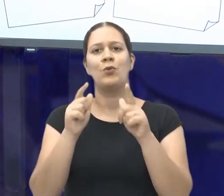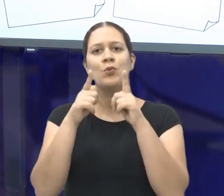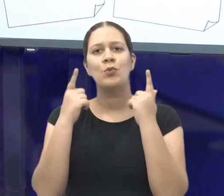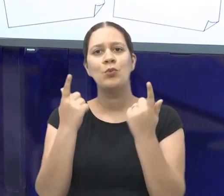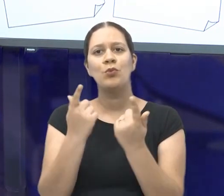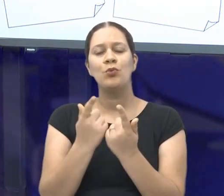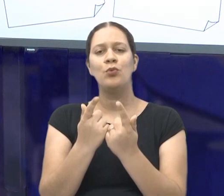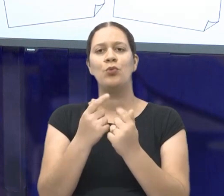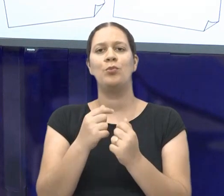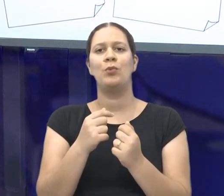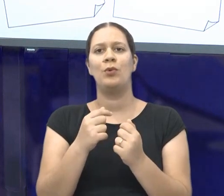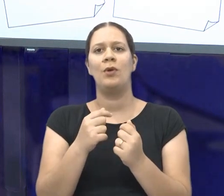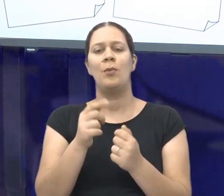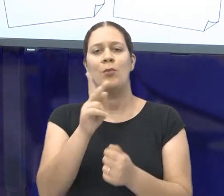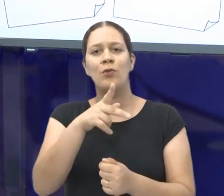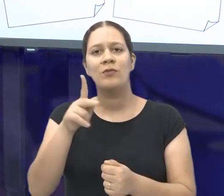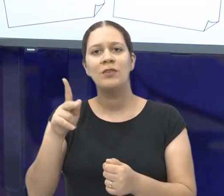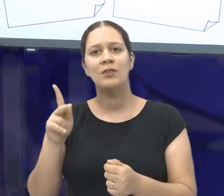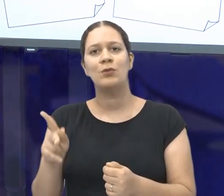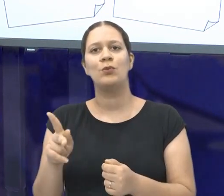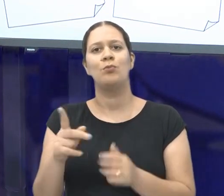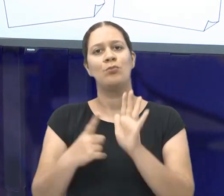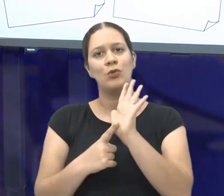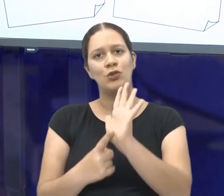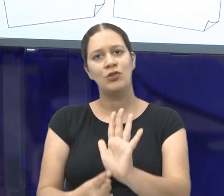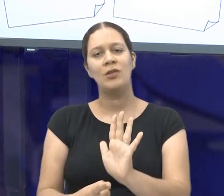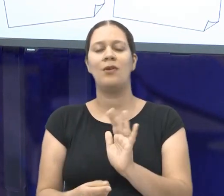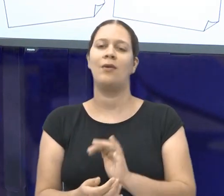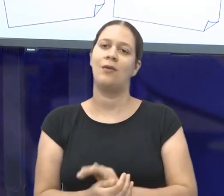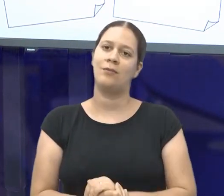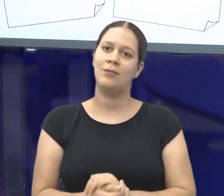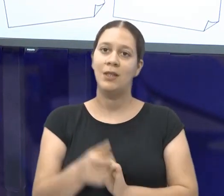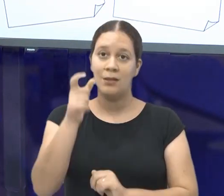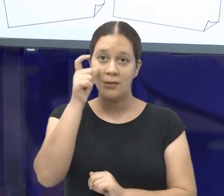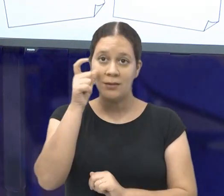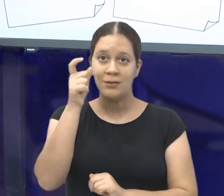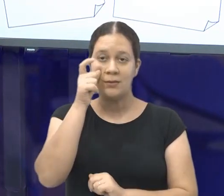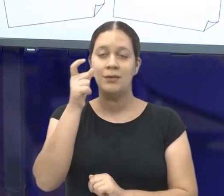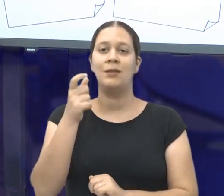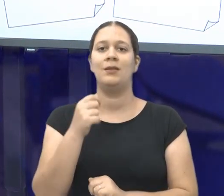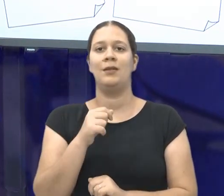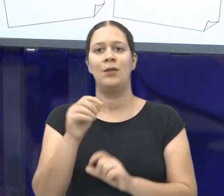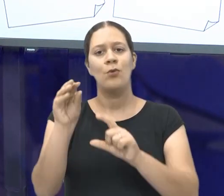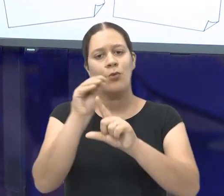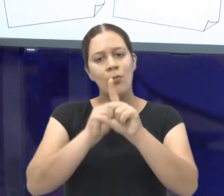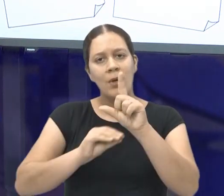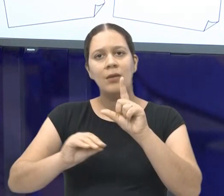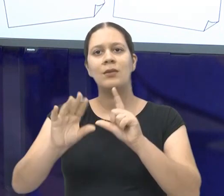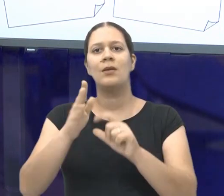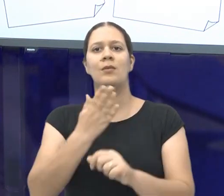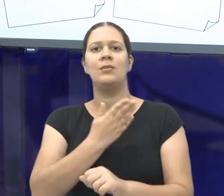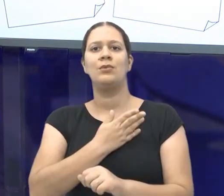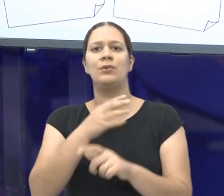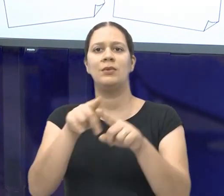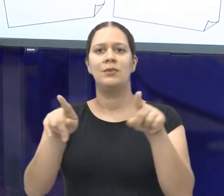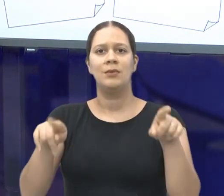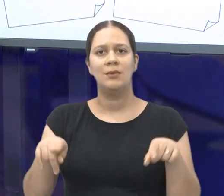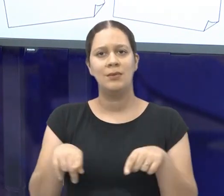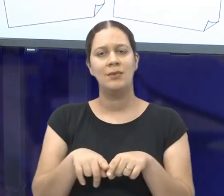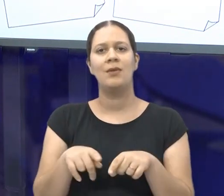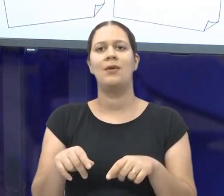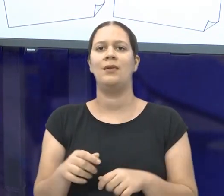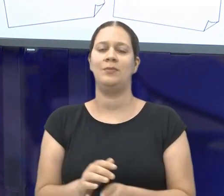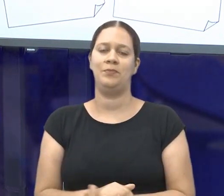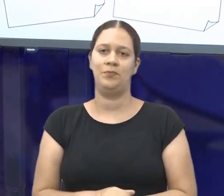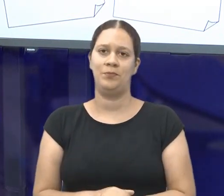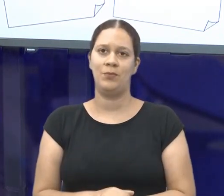turma, quando o professor pedir. Olha que interessante. Já pensou isso? Compartilha com teus amigos de sala também, que fizeram a mesma